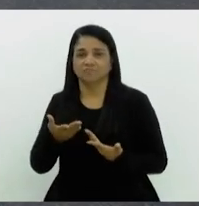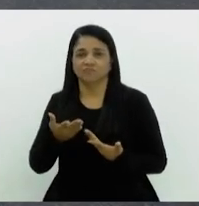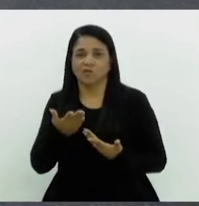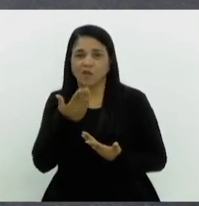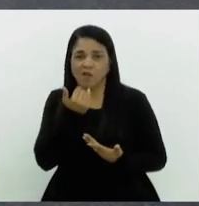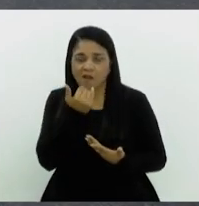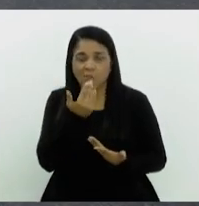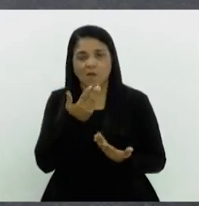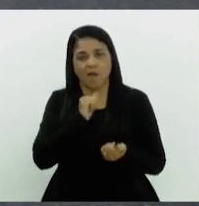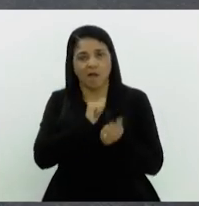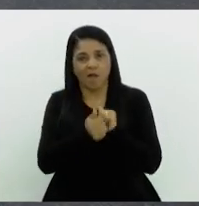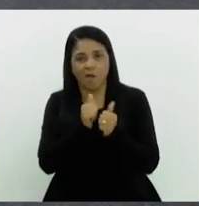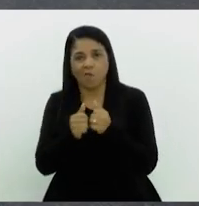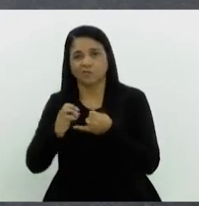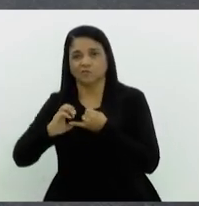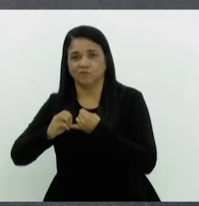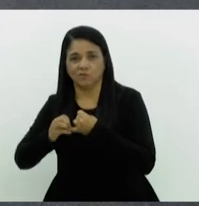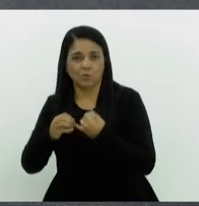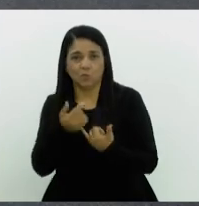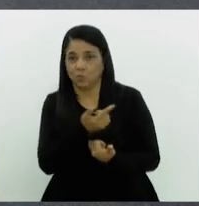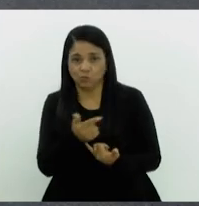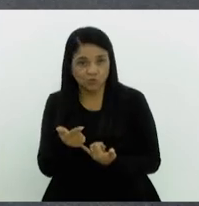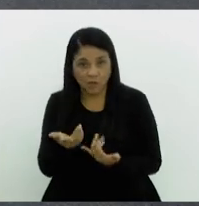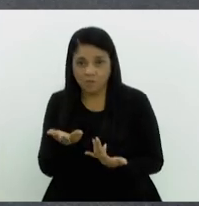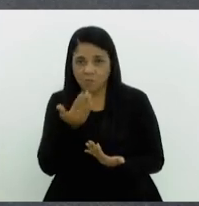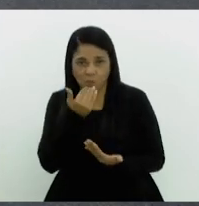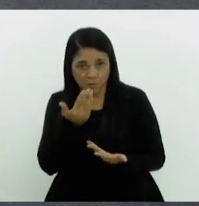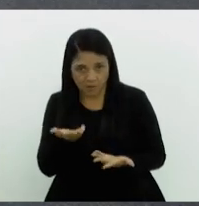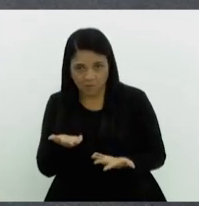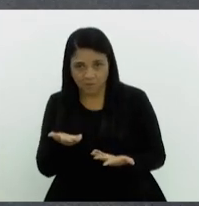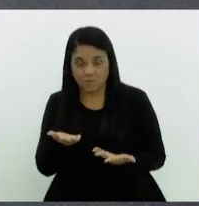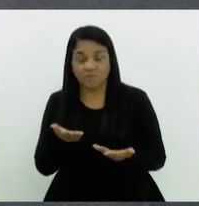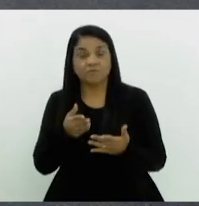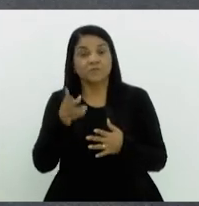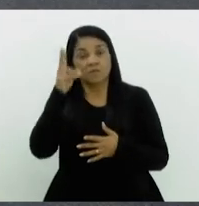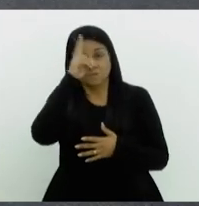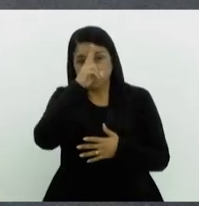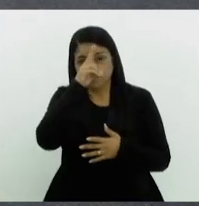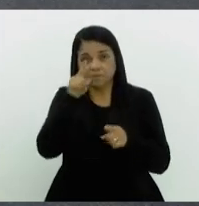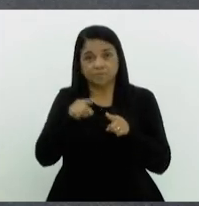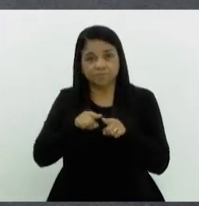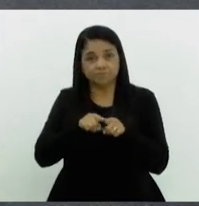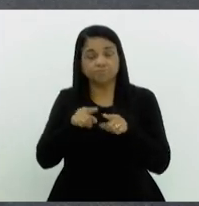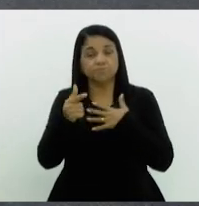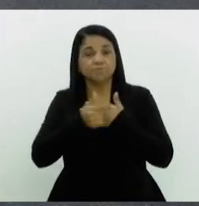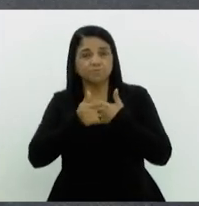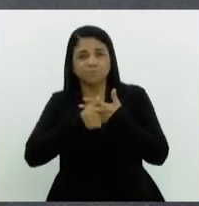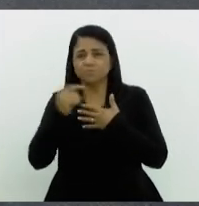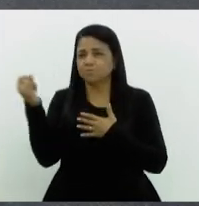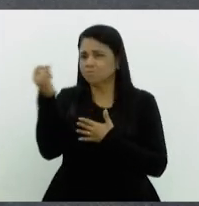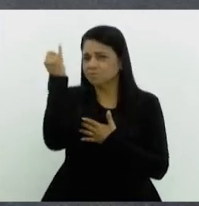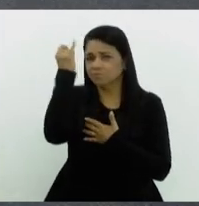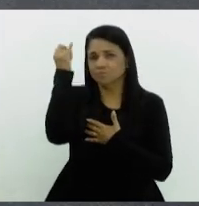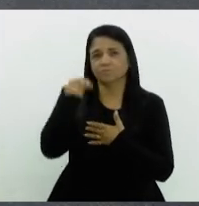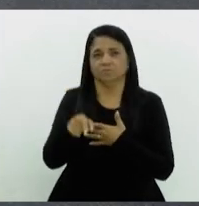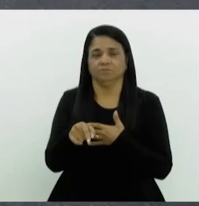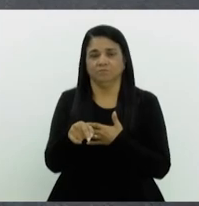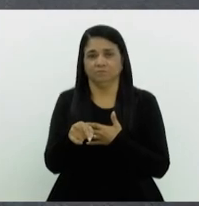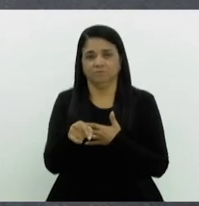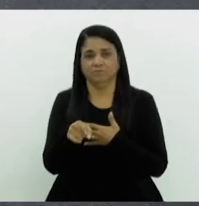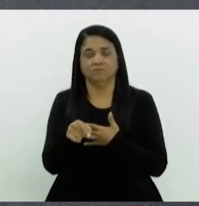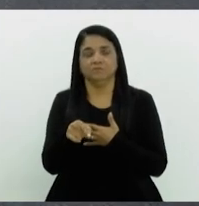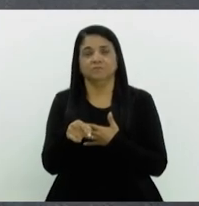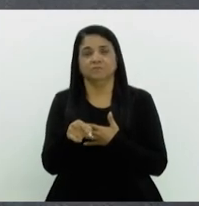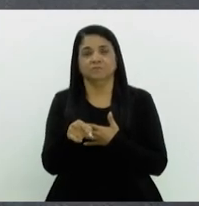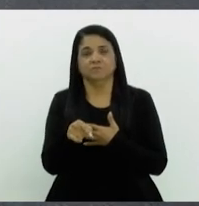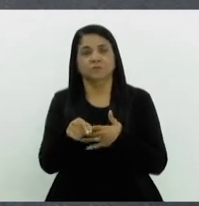arroz e feijão para comer. Então, nesse sentido, lembrar também, senhora presidente, do papel fundamental que está